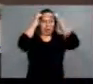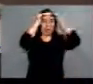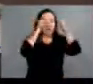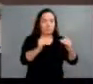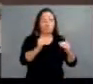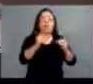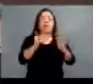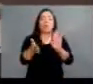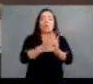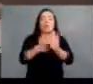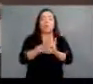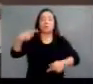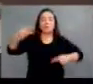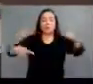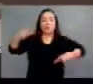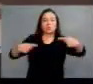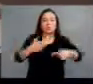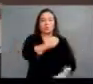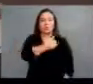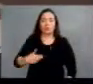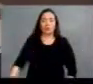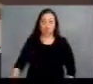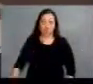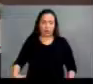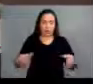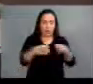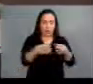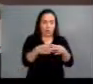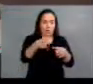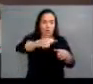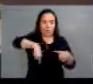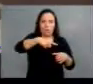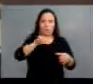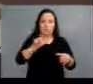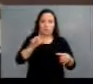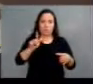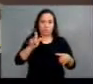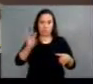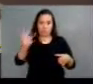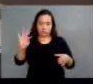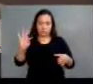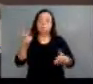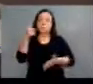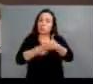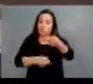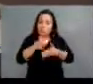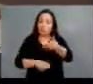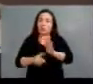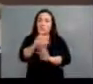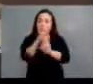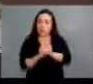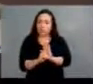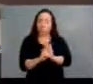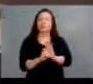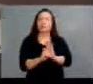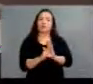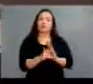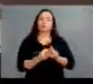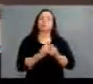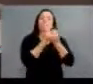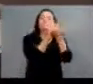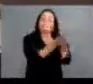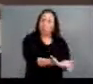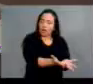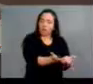as políticas de cidadania das pessoas LGBT. A luta pelos direitos da comunidade